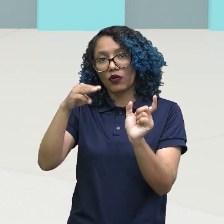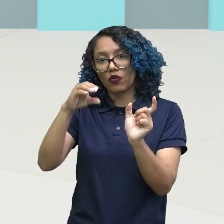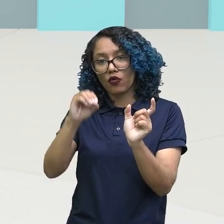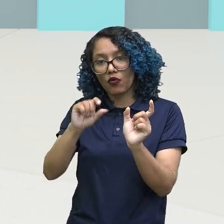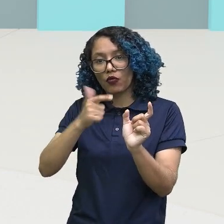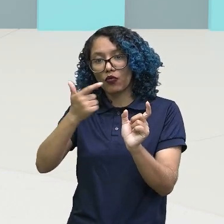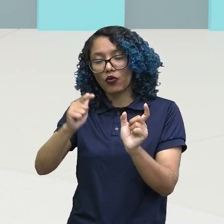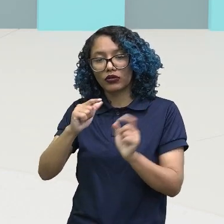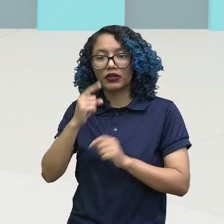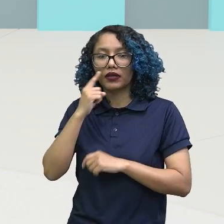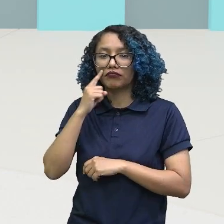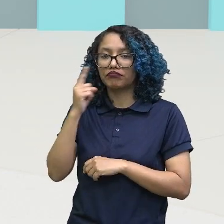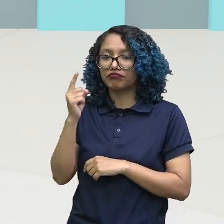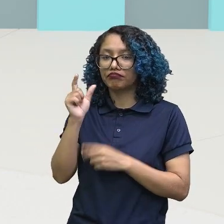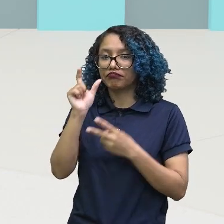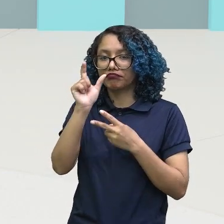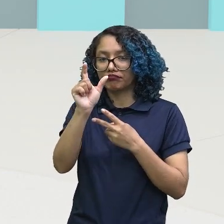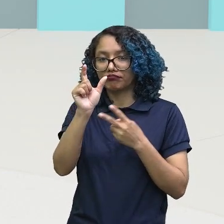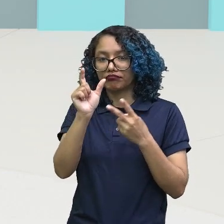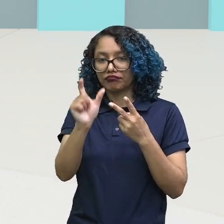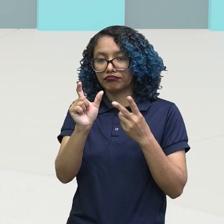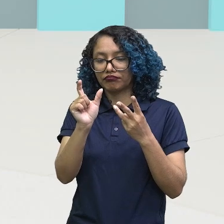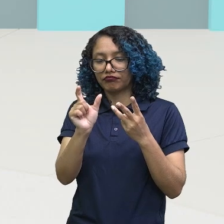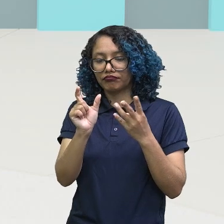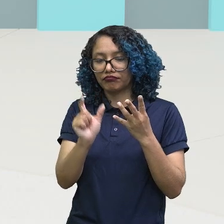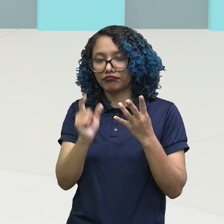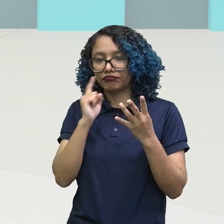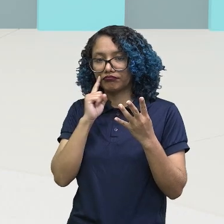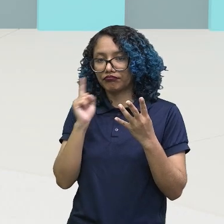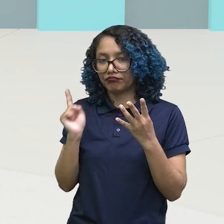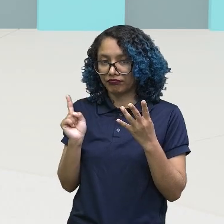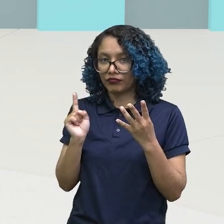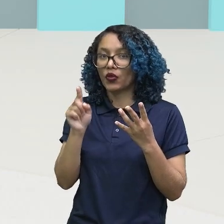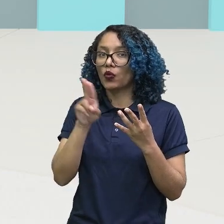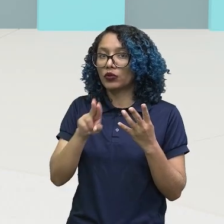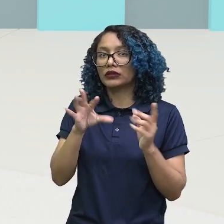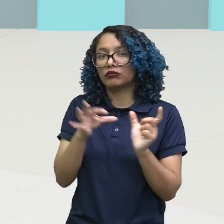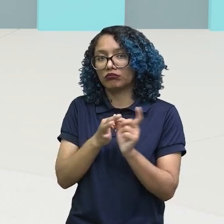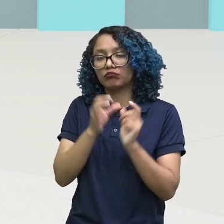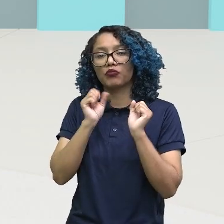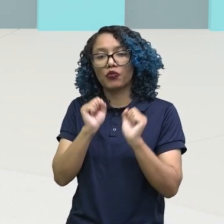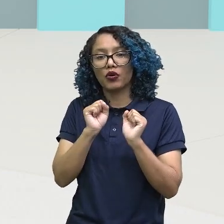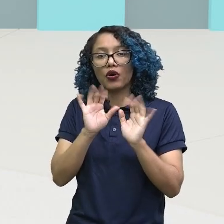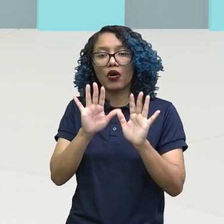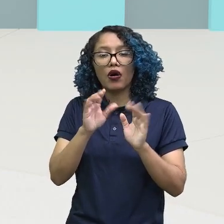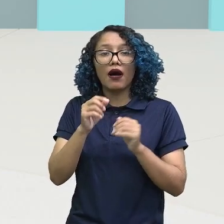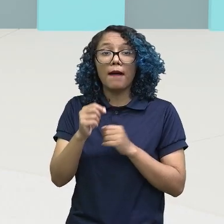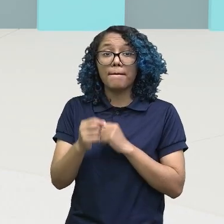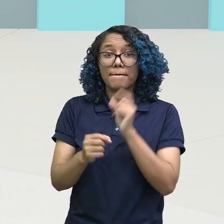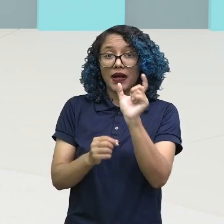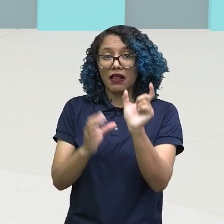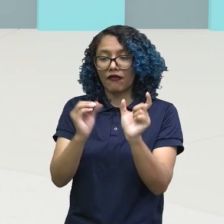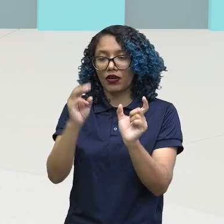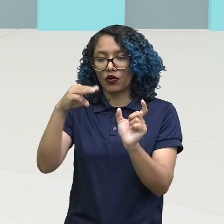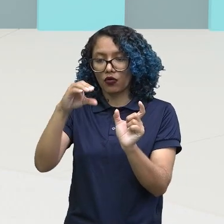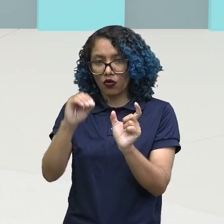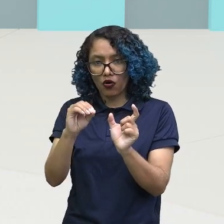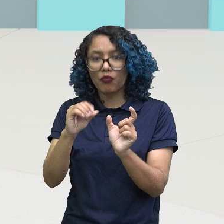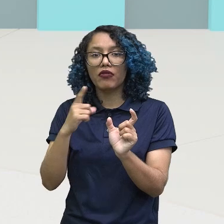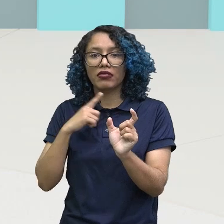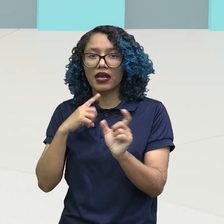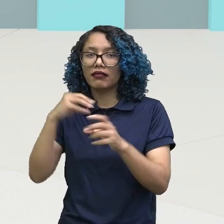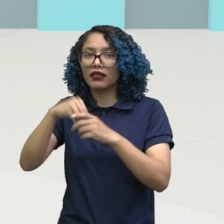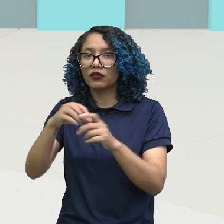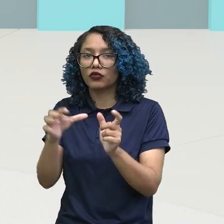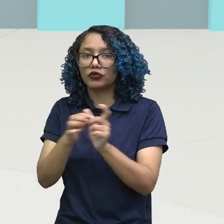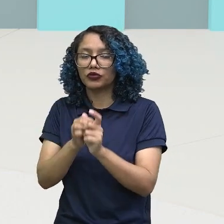ser conforme, segundo e consoante. Observe que a palavra como, ela aparece tanto aqui nas conformativas